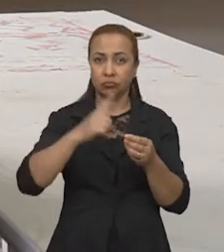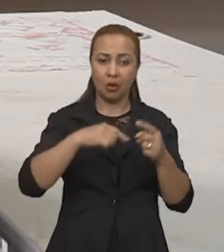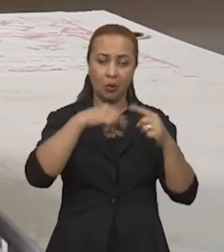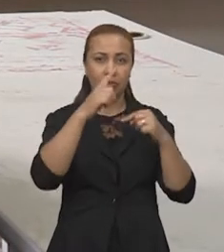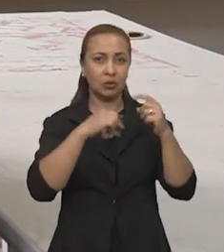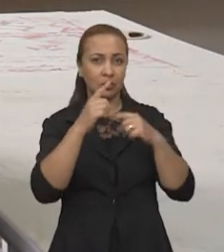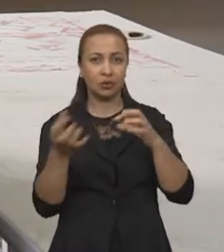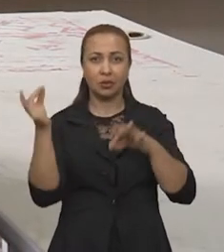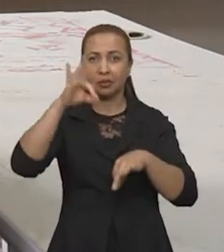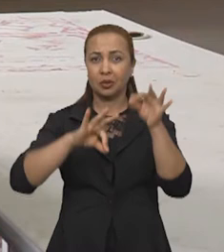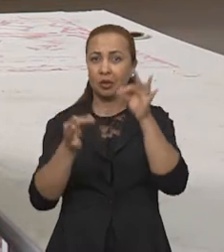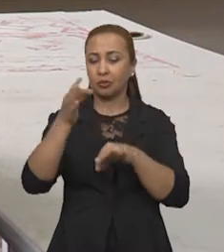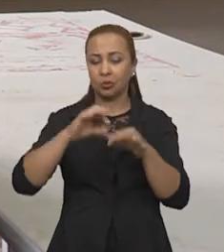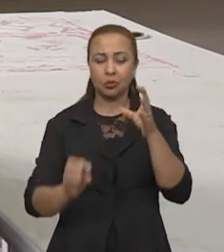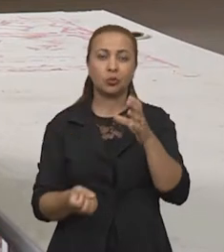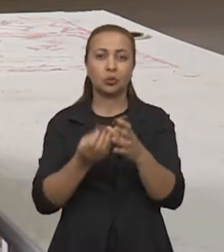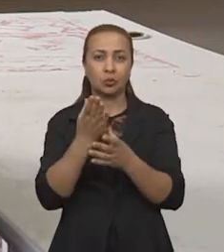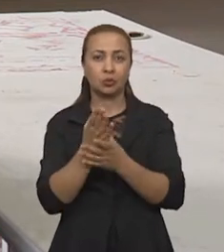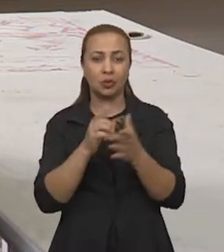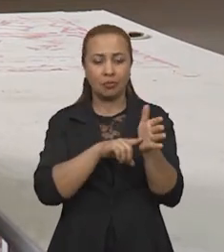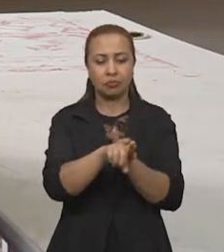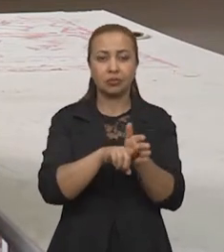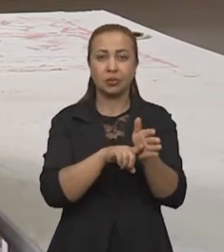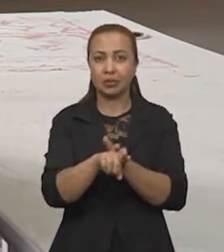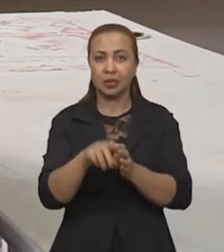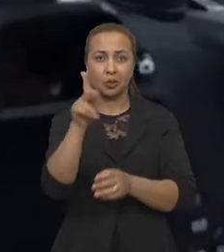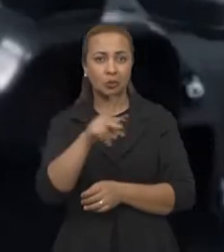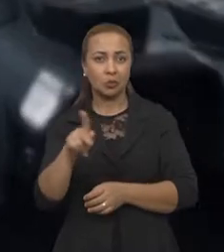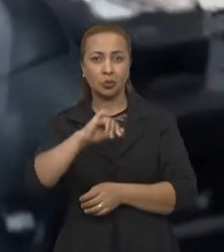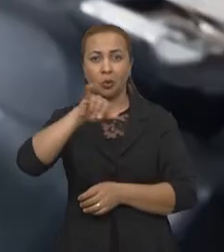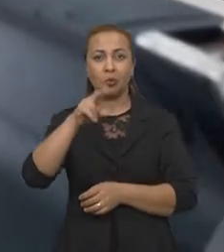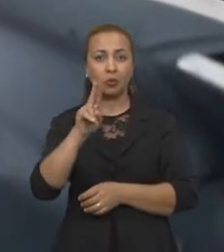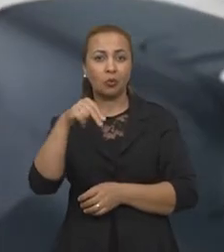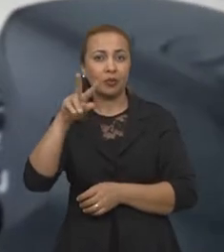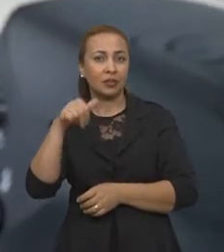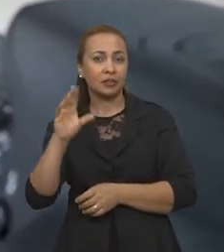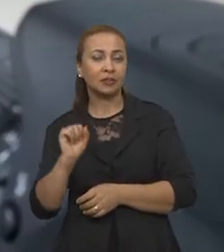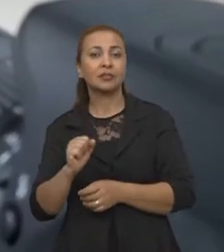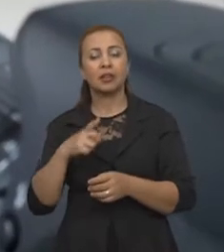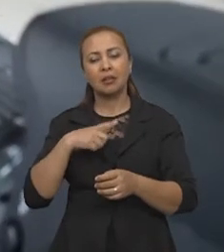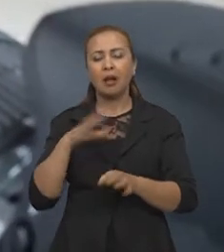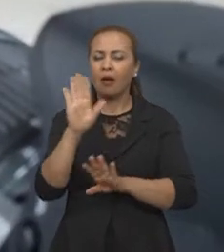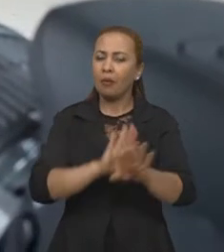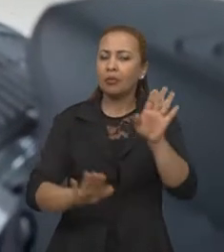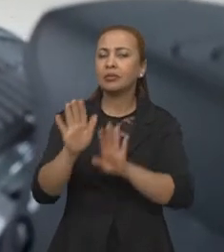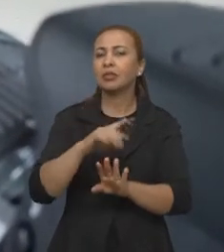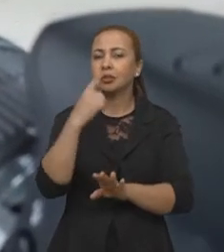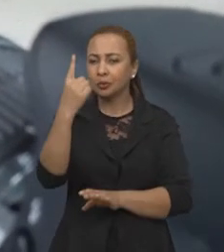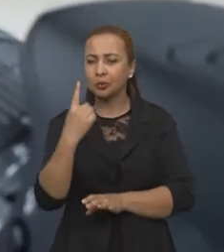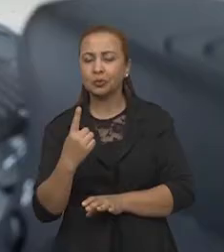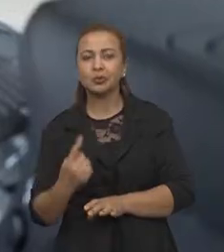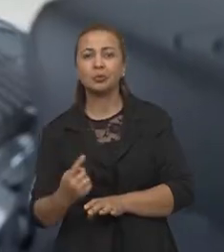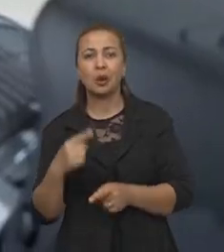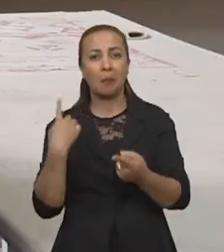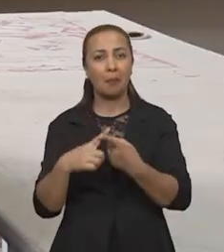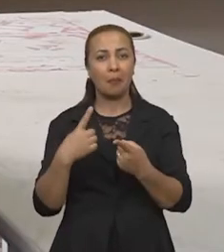aqui no laboratório, proveniente das pesquisas do professor Juvandi, inicialmente a gente tem cuidado com cada uma